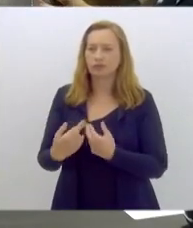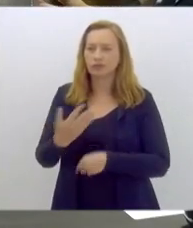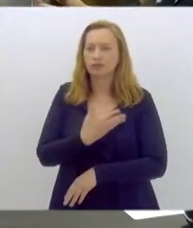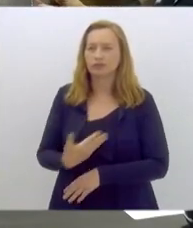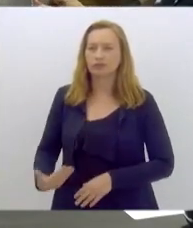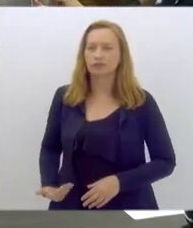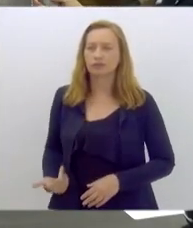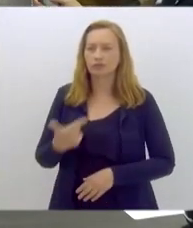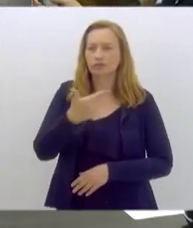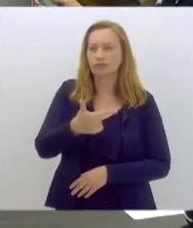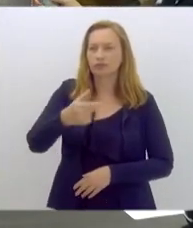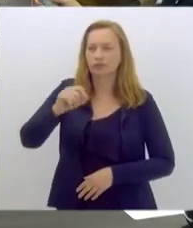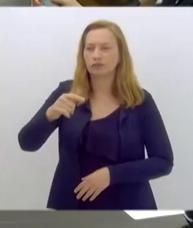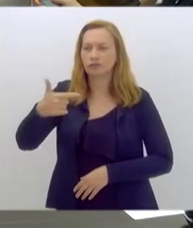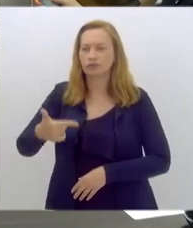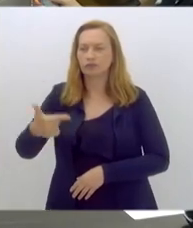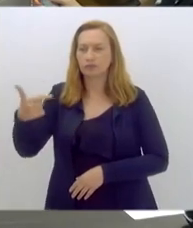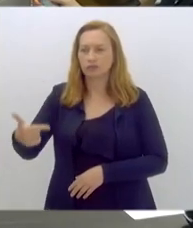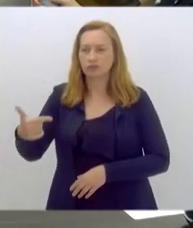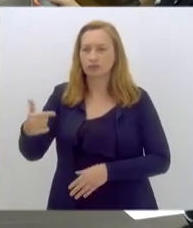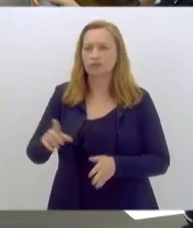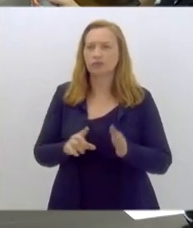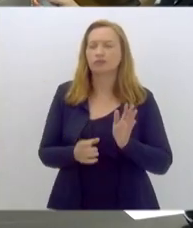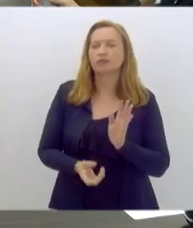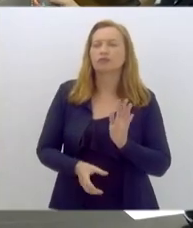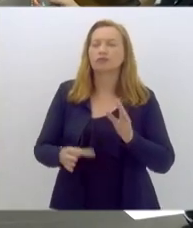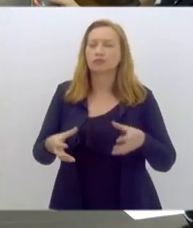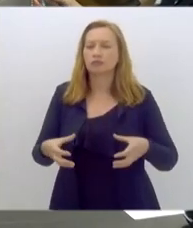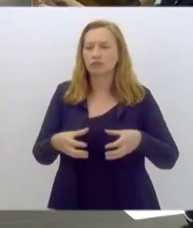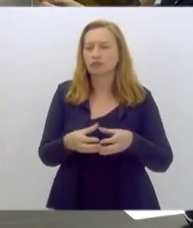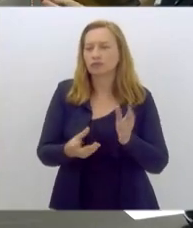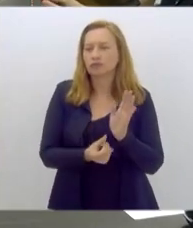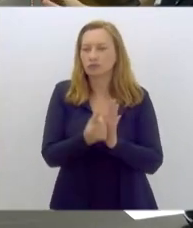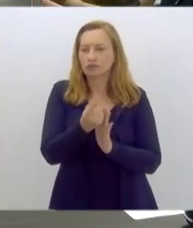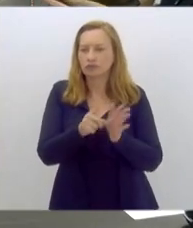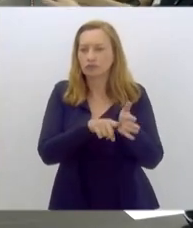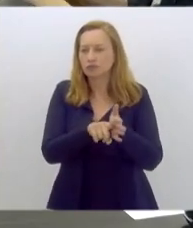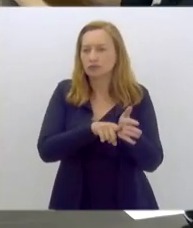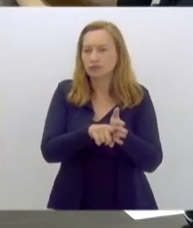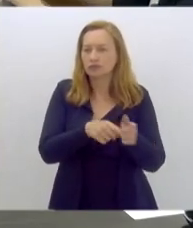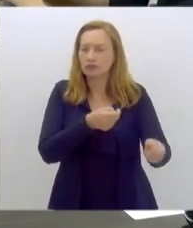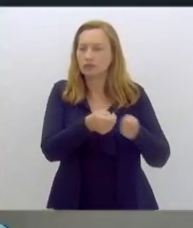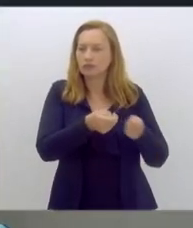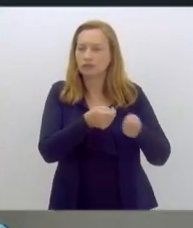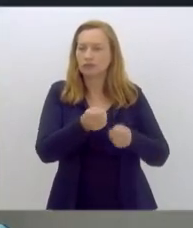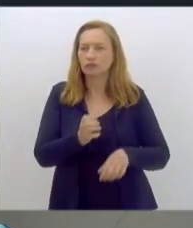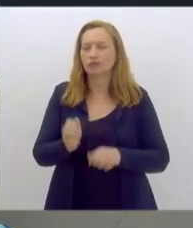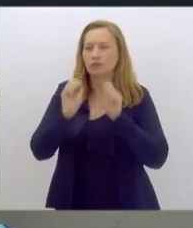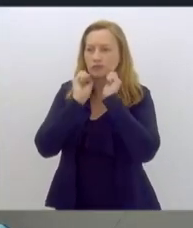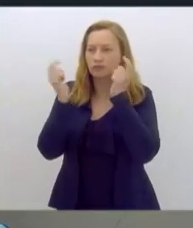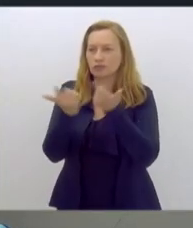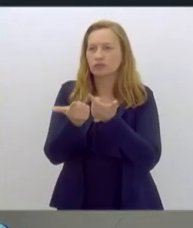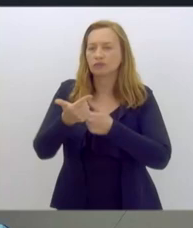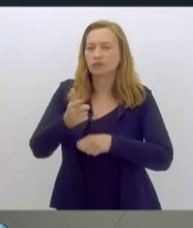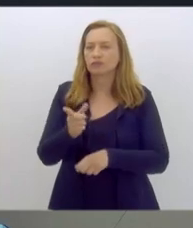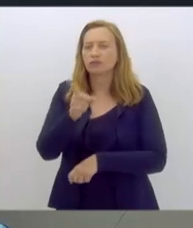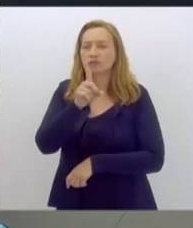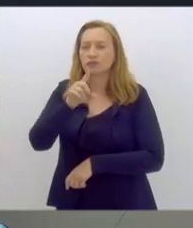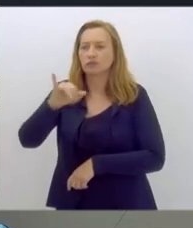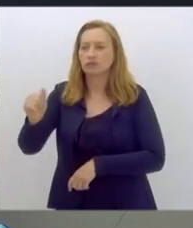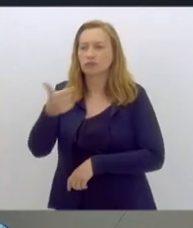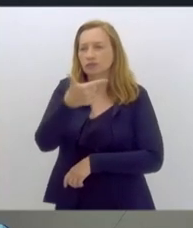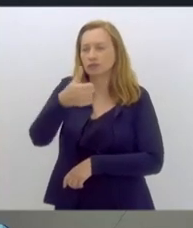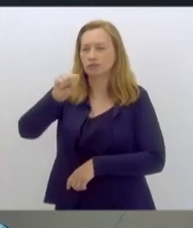da comissão de orçamentos financeiro e controle da Assembleia Legislativa do Estado do Rio de Janeiro a ser realizaram dia 18 de outubro